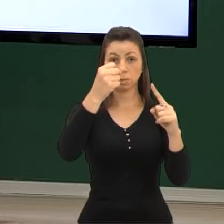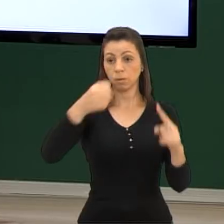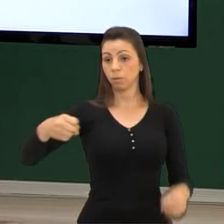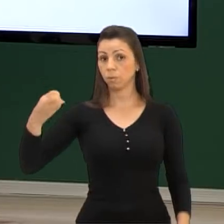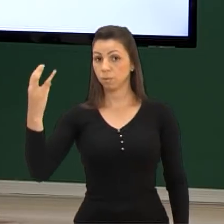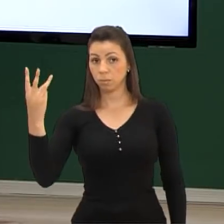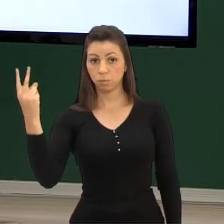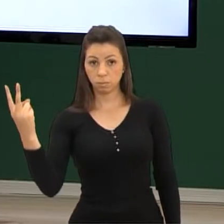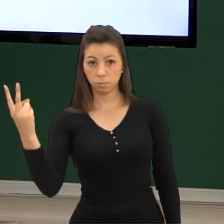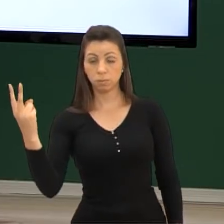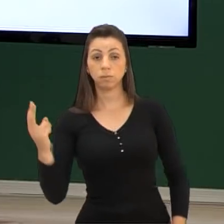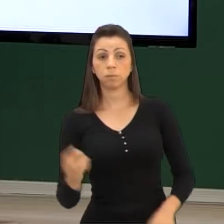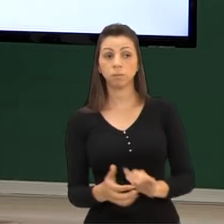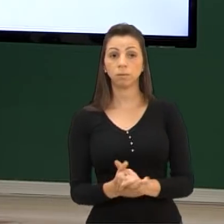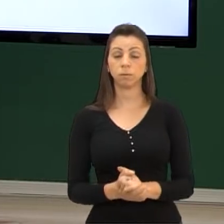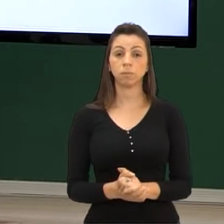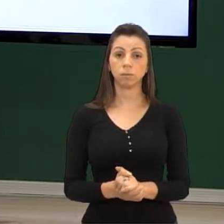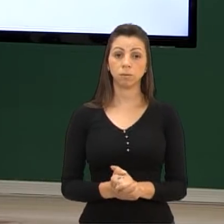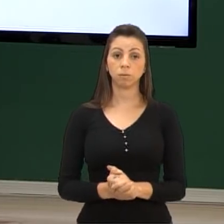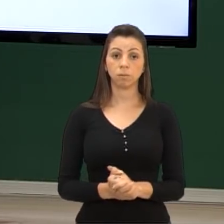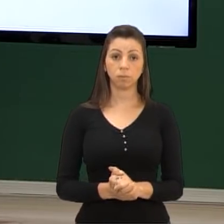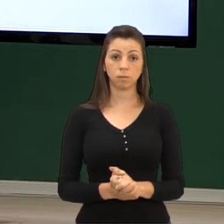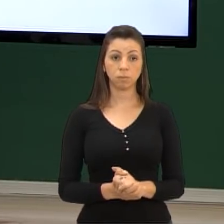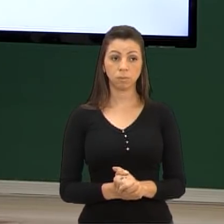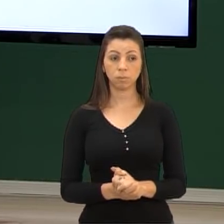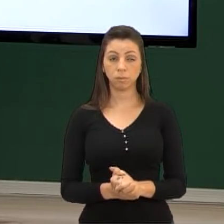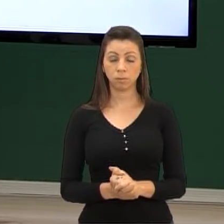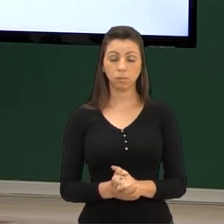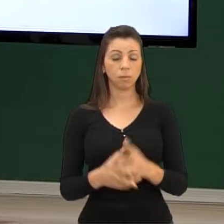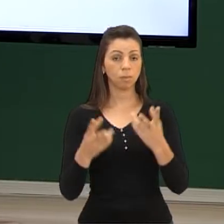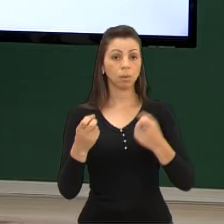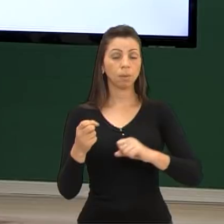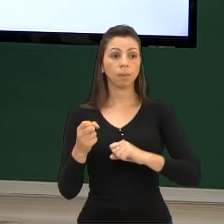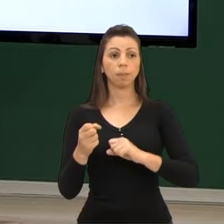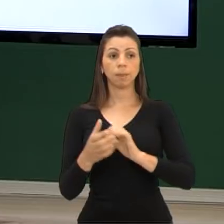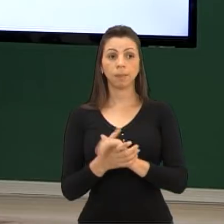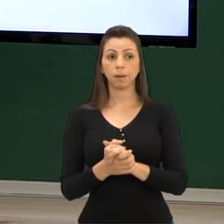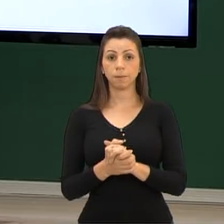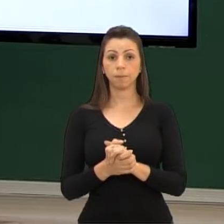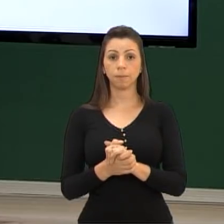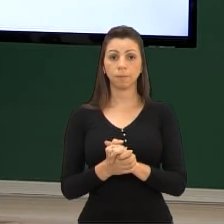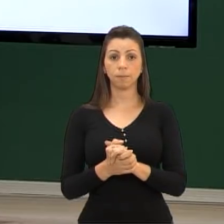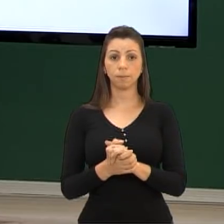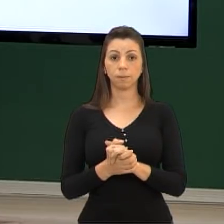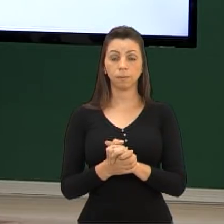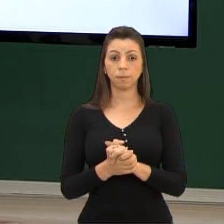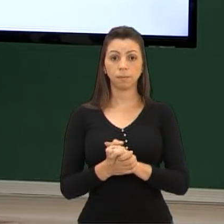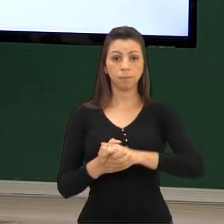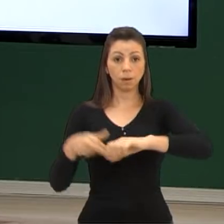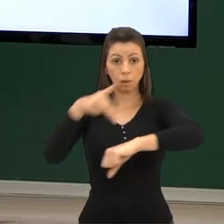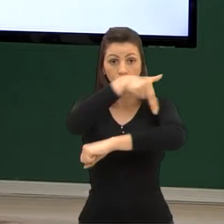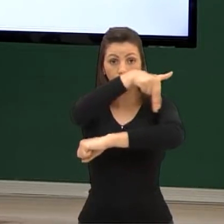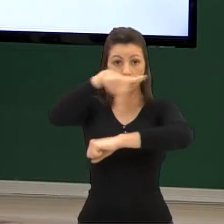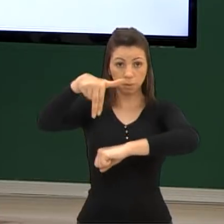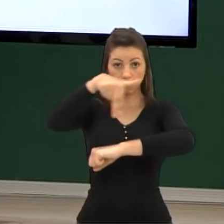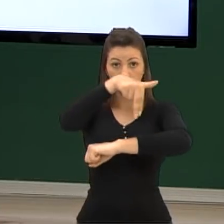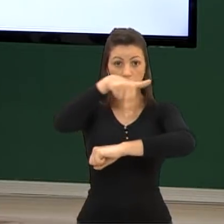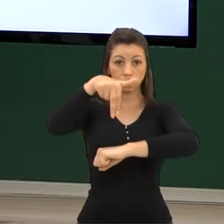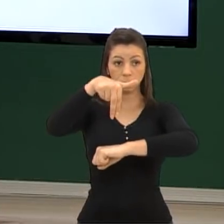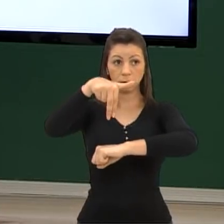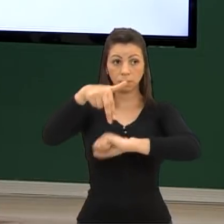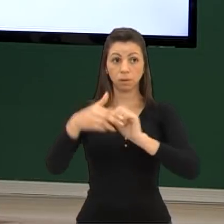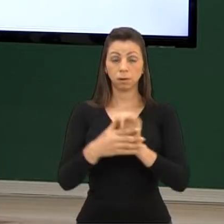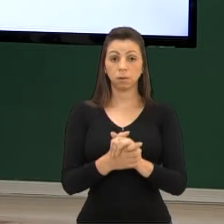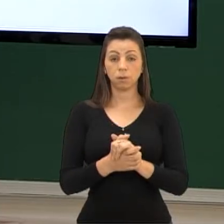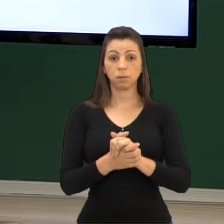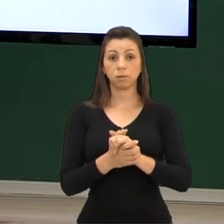dar 32. Identificando o denominador, esse termo superior, você vai identificar